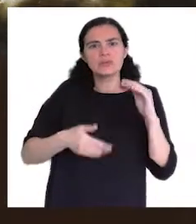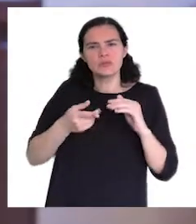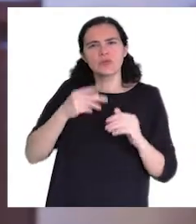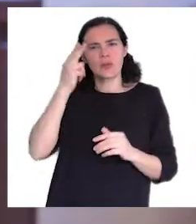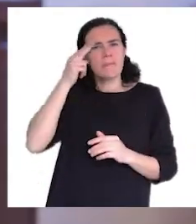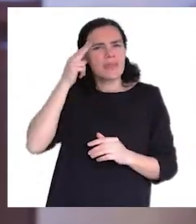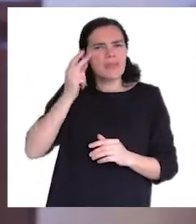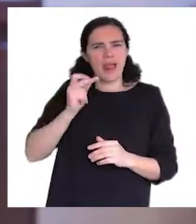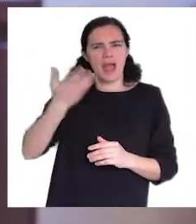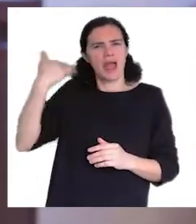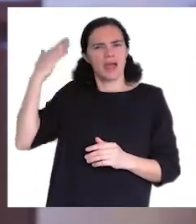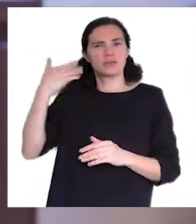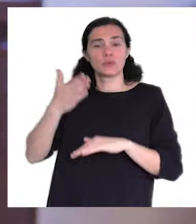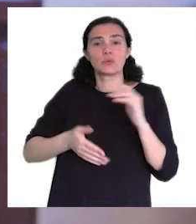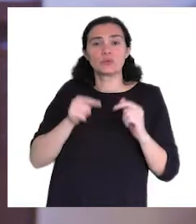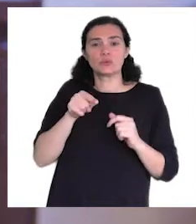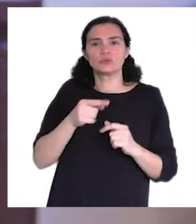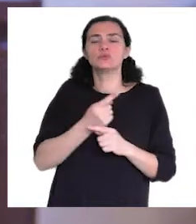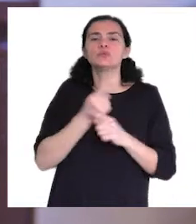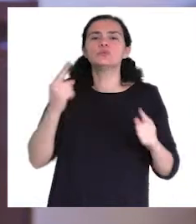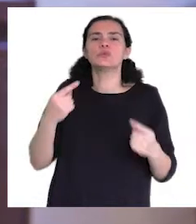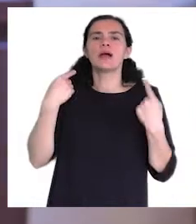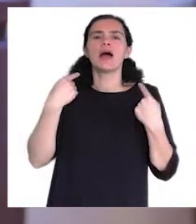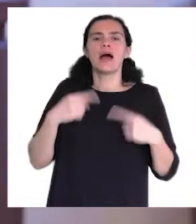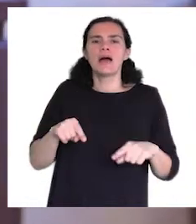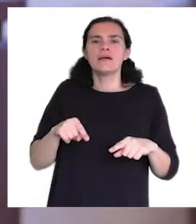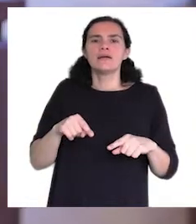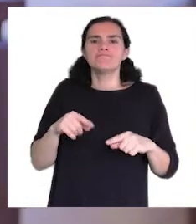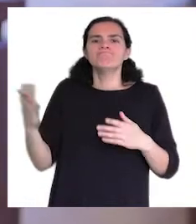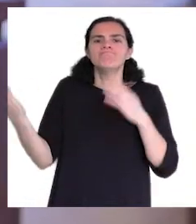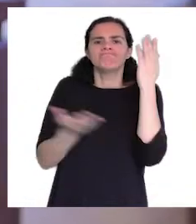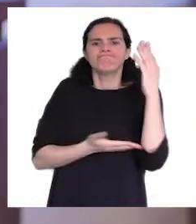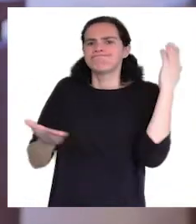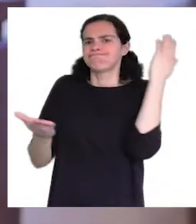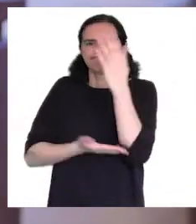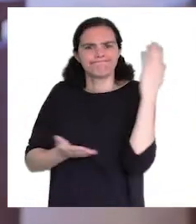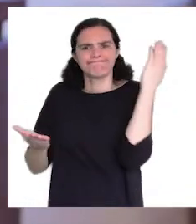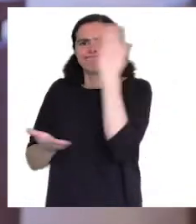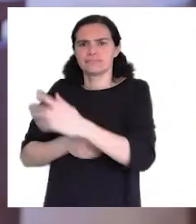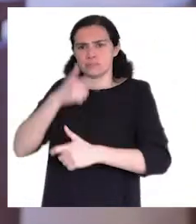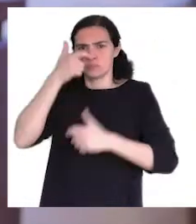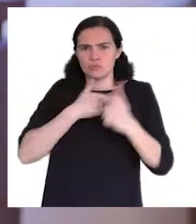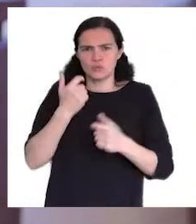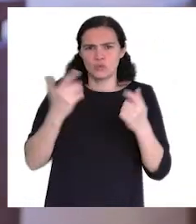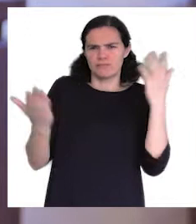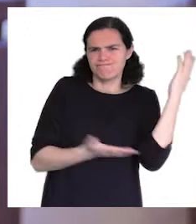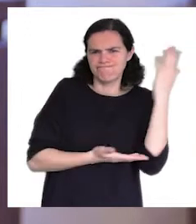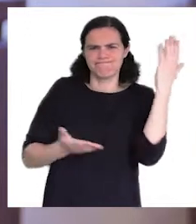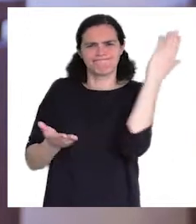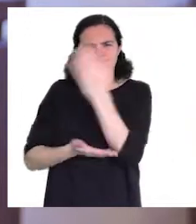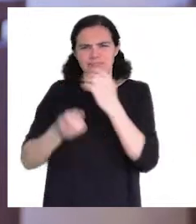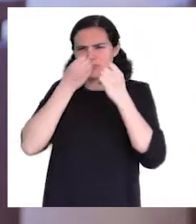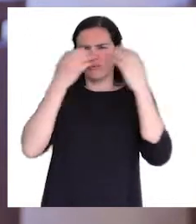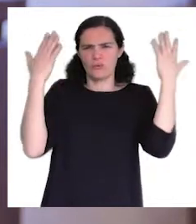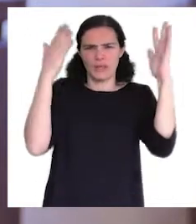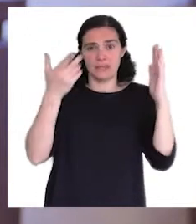aconteceu na Madeira há uns anos atrás, que é exatamente o facto de ter havido toda uma destruição por parte da ação humana de uma zona